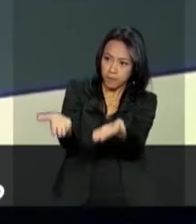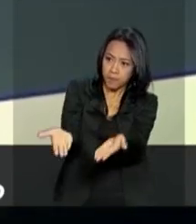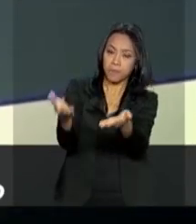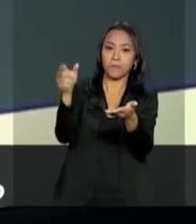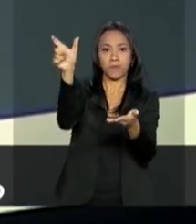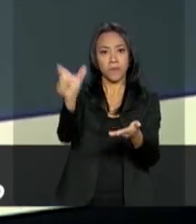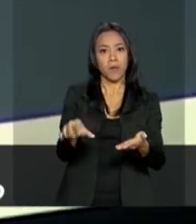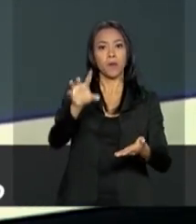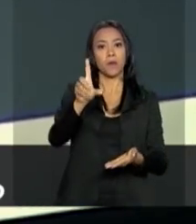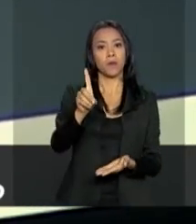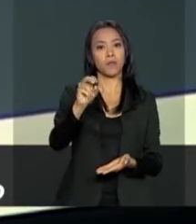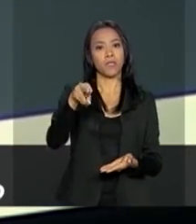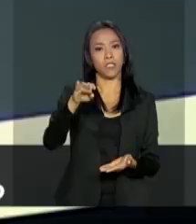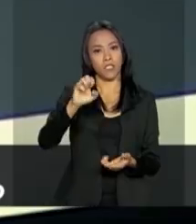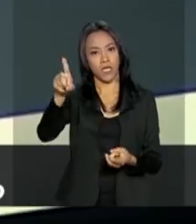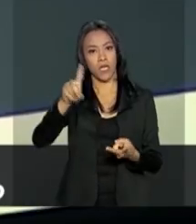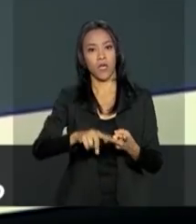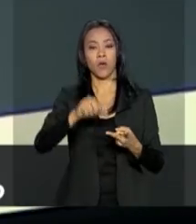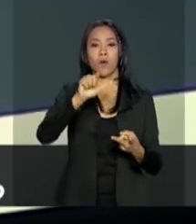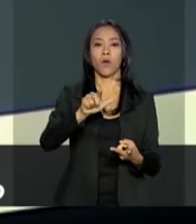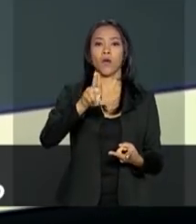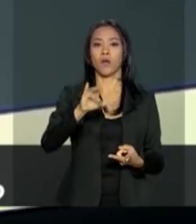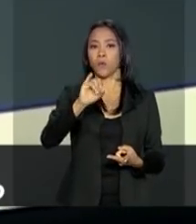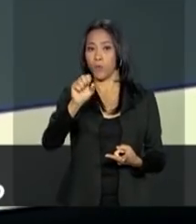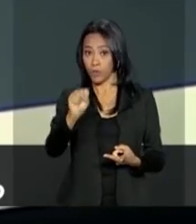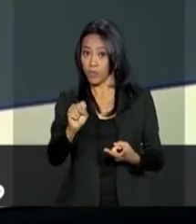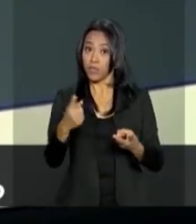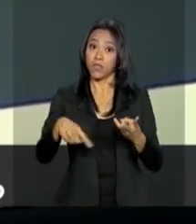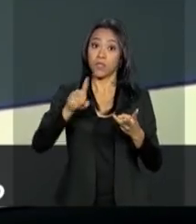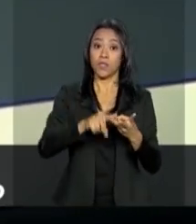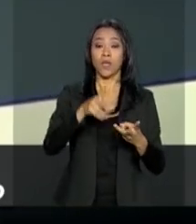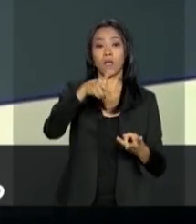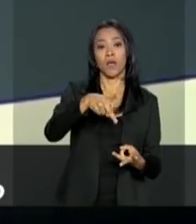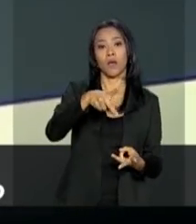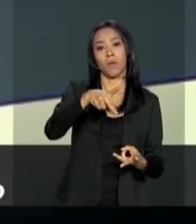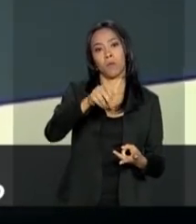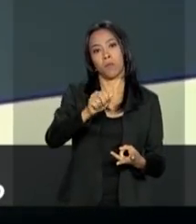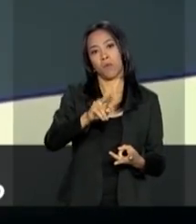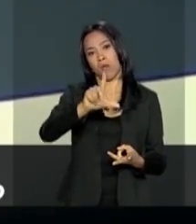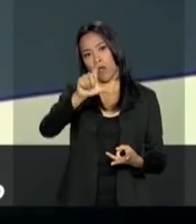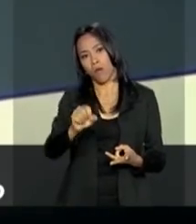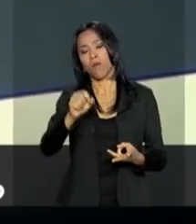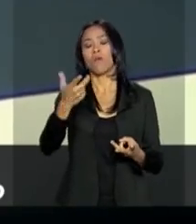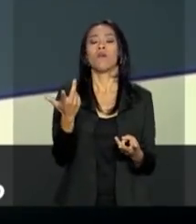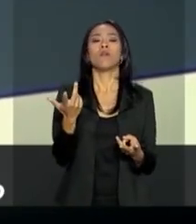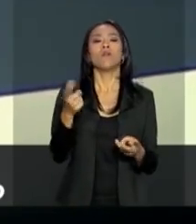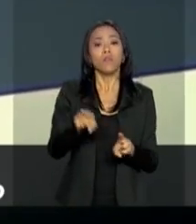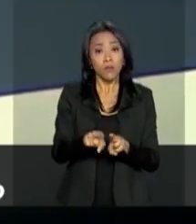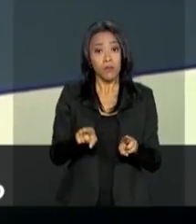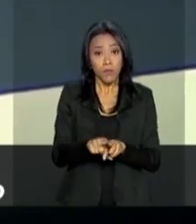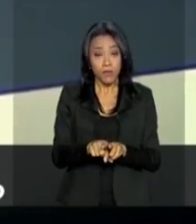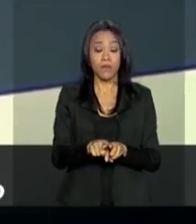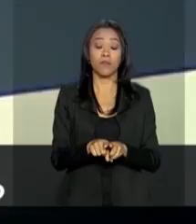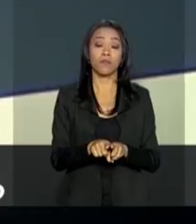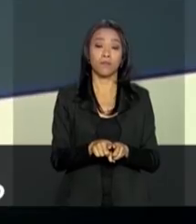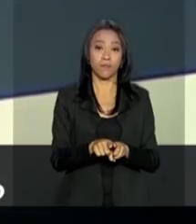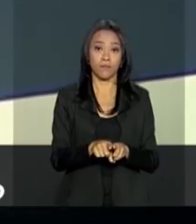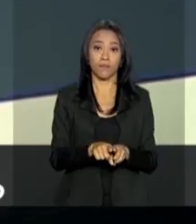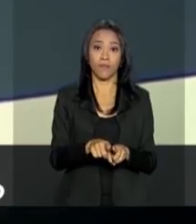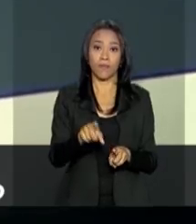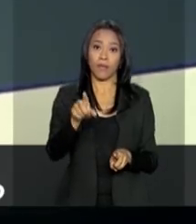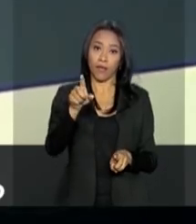slavieiro alves roberto antonik ao paulo ricardo balduíno e também convenhamos é